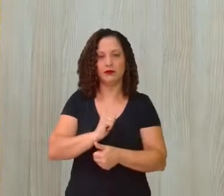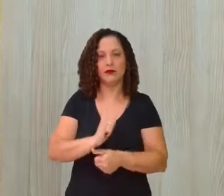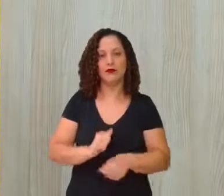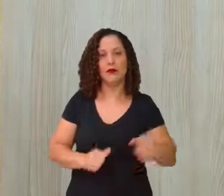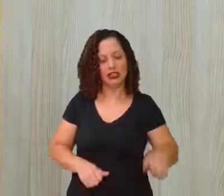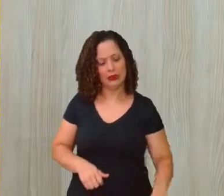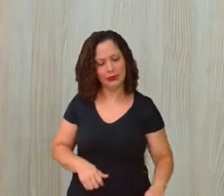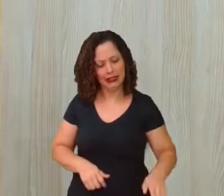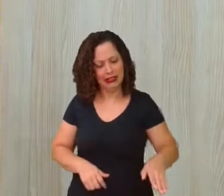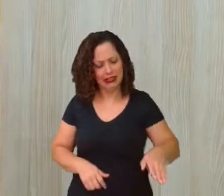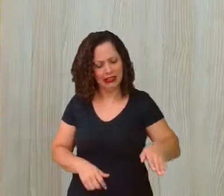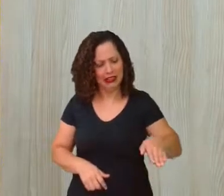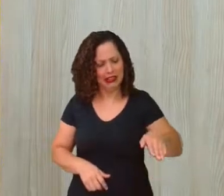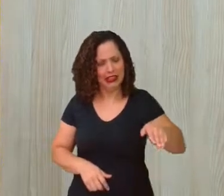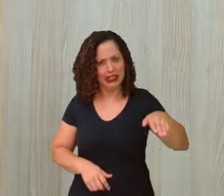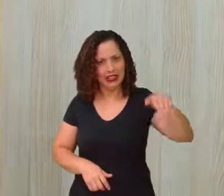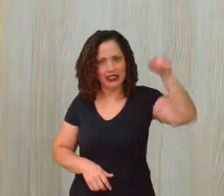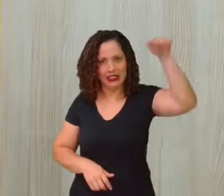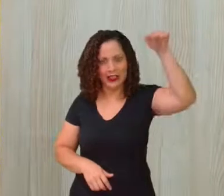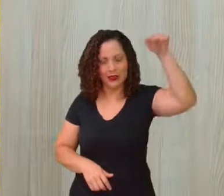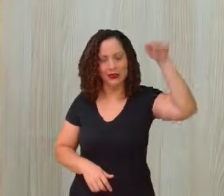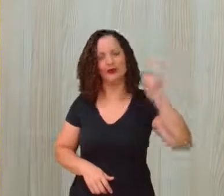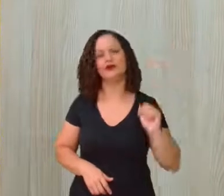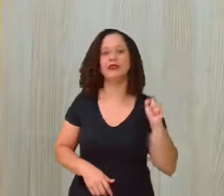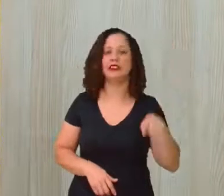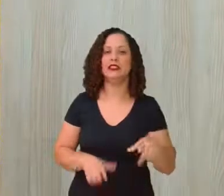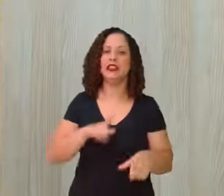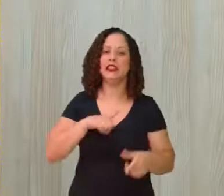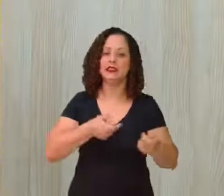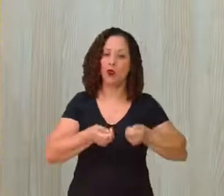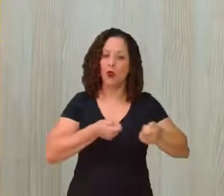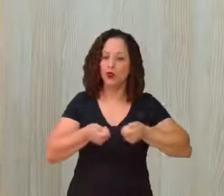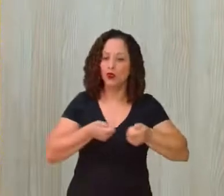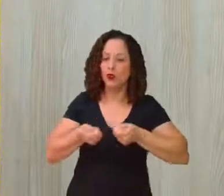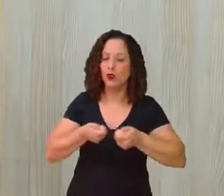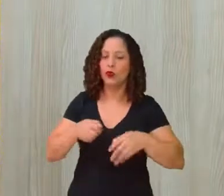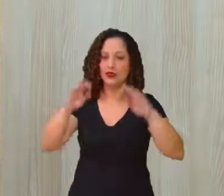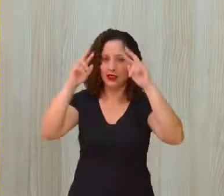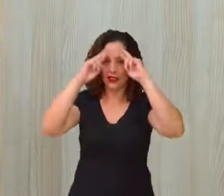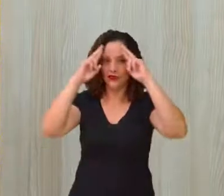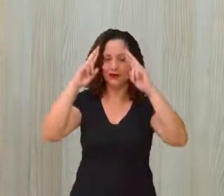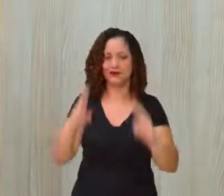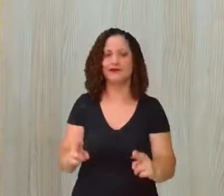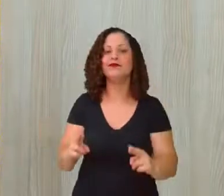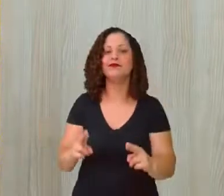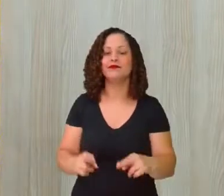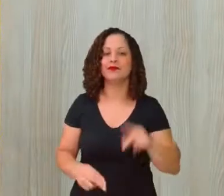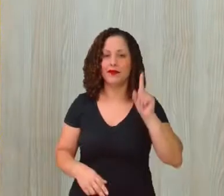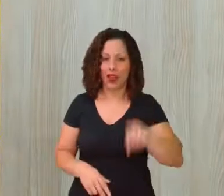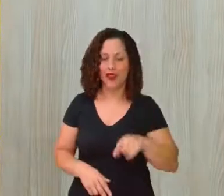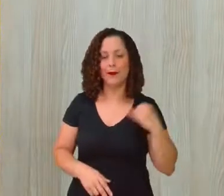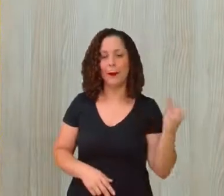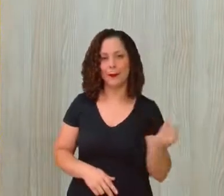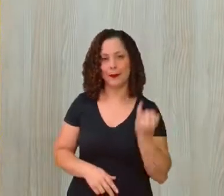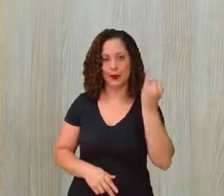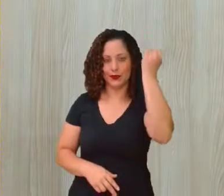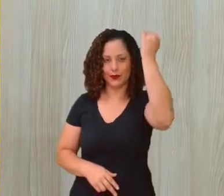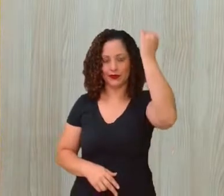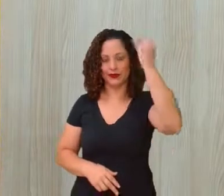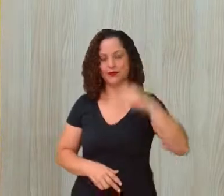criança, né? E o esporte realmente, esse autocontrole, essa disciplina, esse respeito, ele trabalha muito na gente, nessa